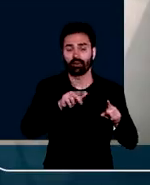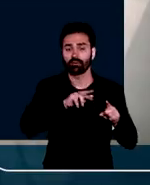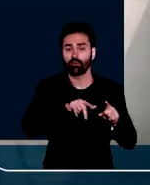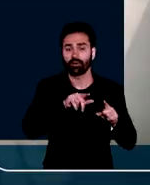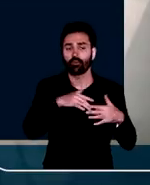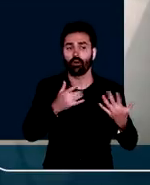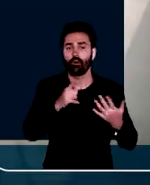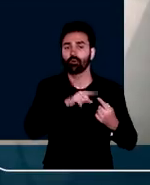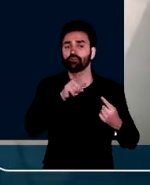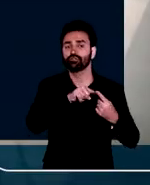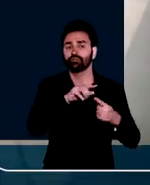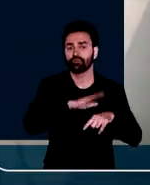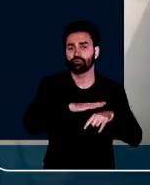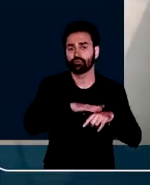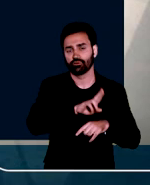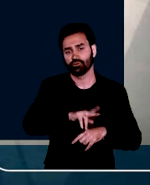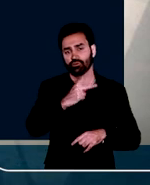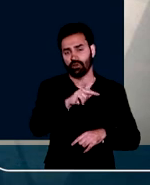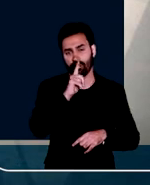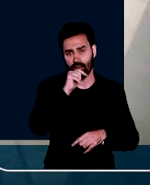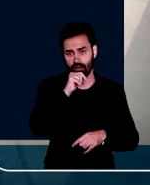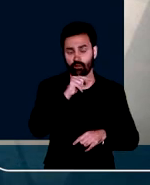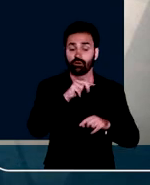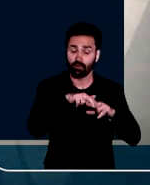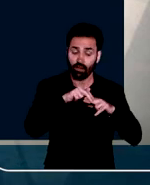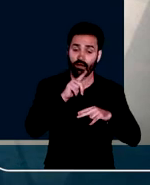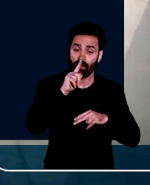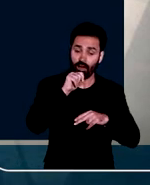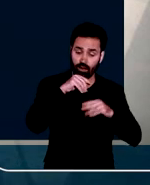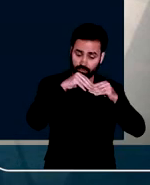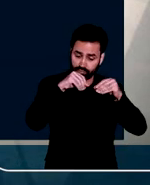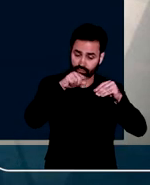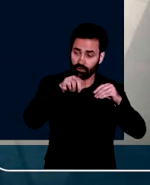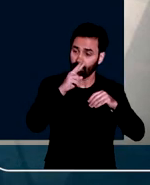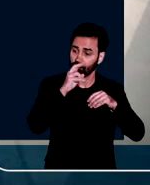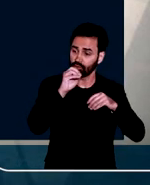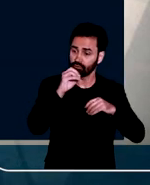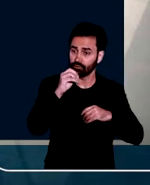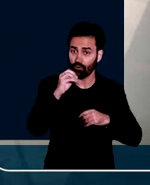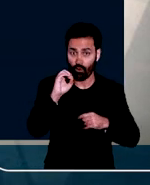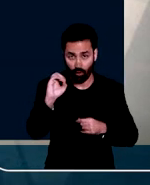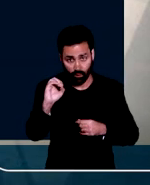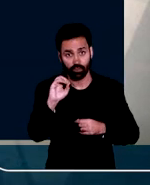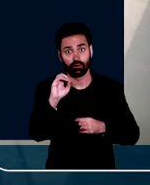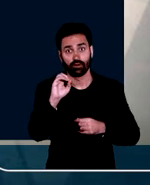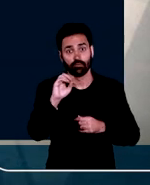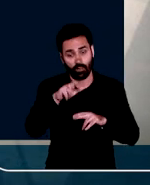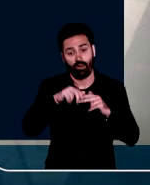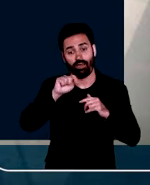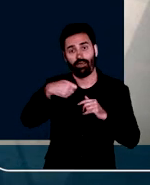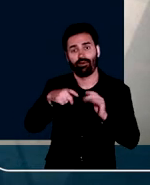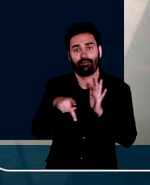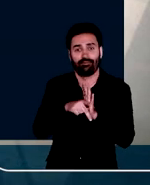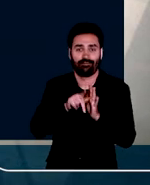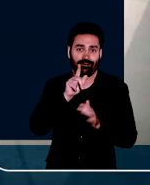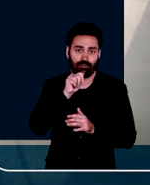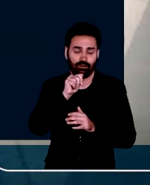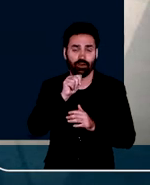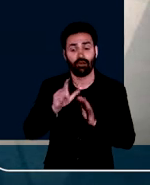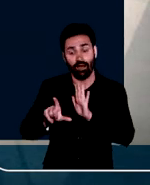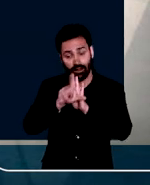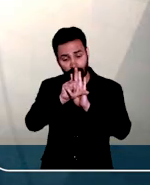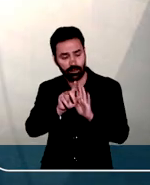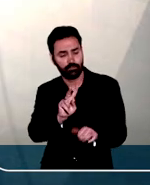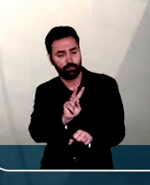composição química e não a finalidade para a qual será destinada o colegiado acompanhou o entendimento do relator no